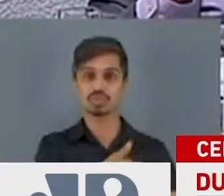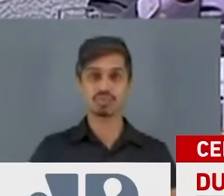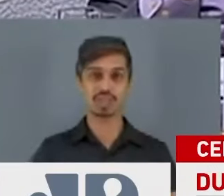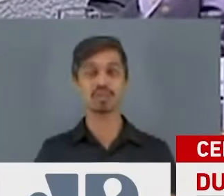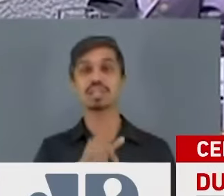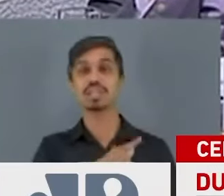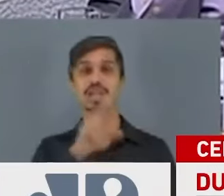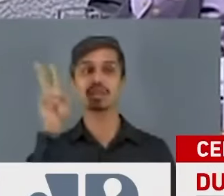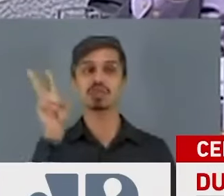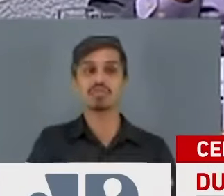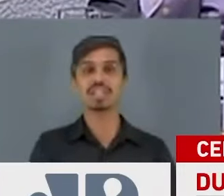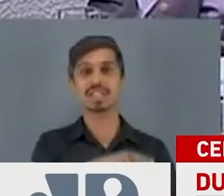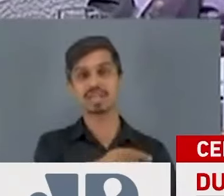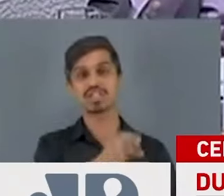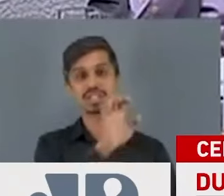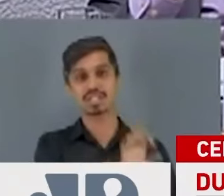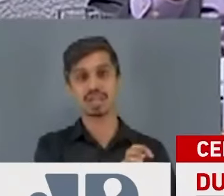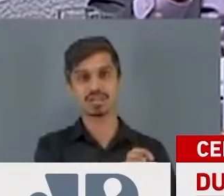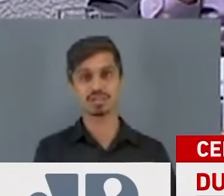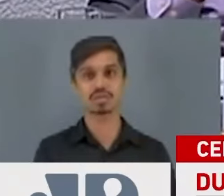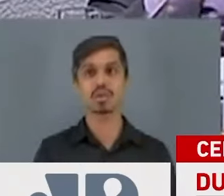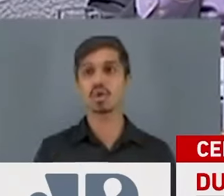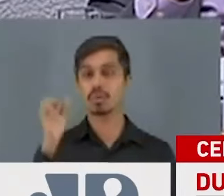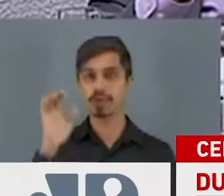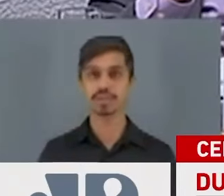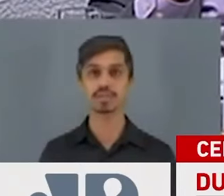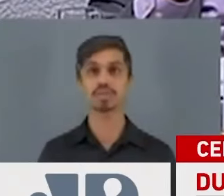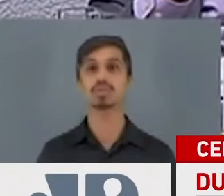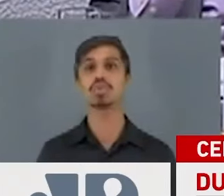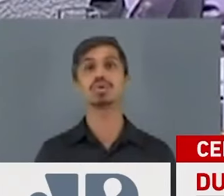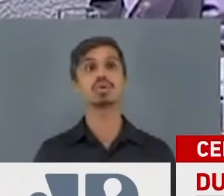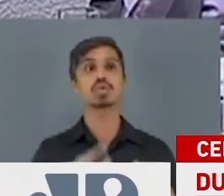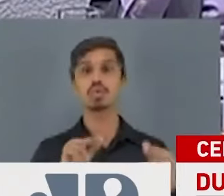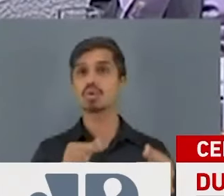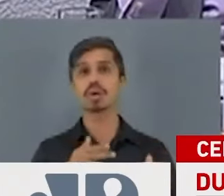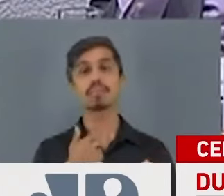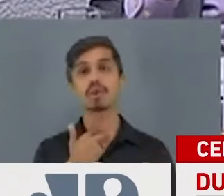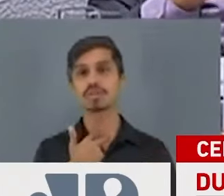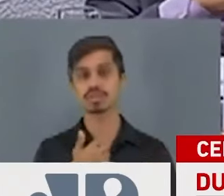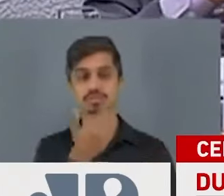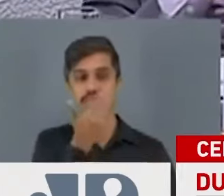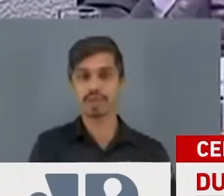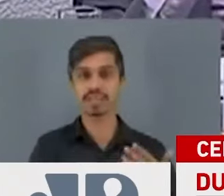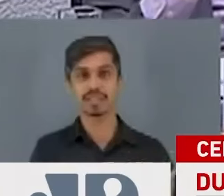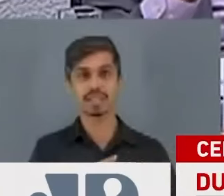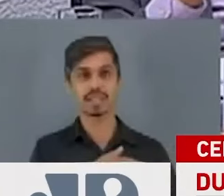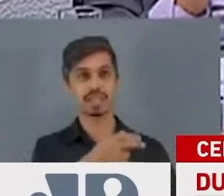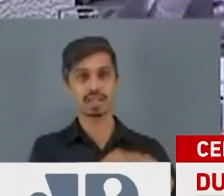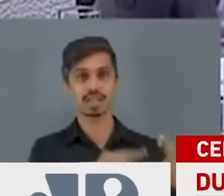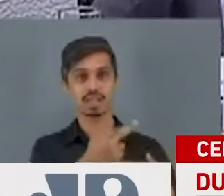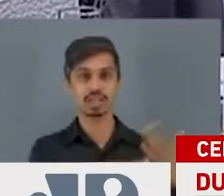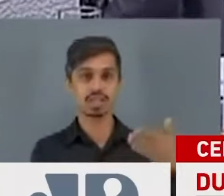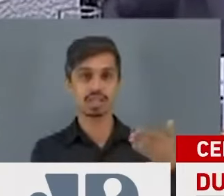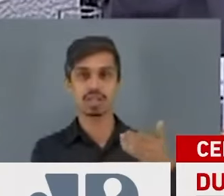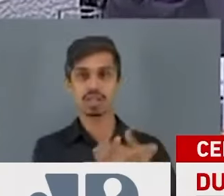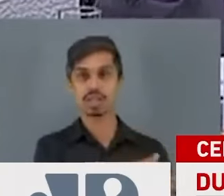O Brasil não deixará e não deveria ter deixado de ter jamais relações com a Venezuela, como foi feito. Retiraram até os embaixadores,